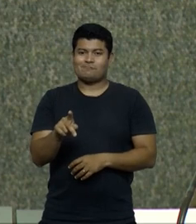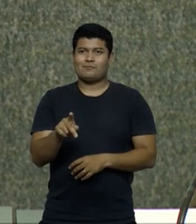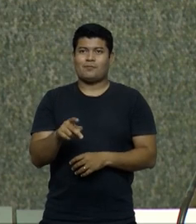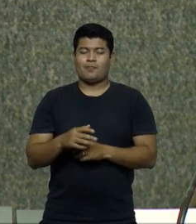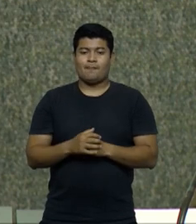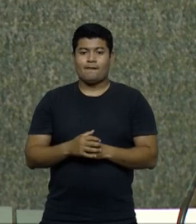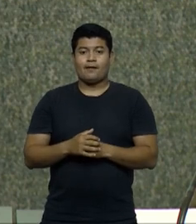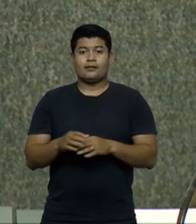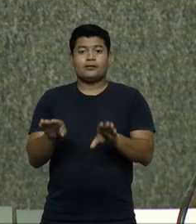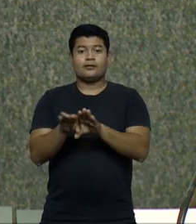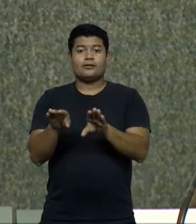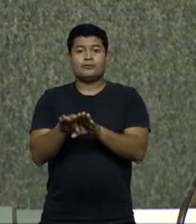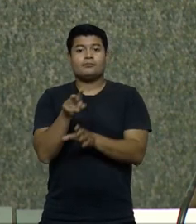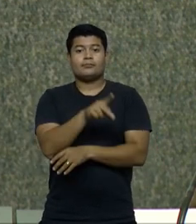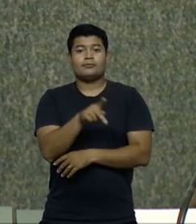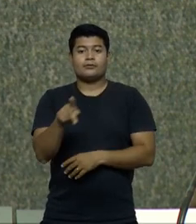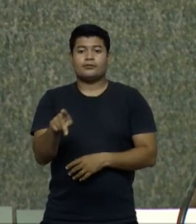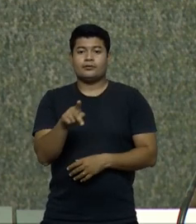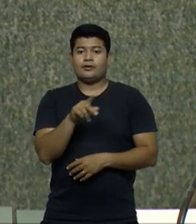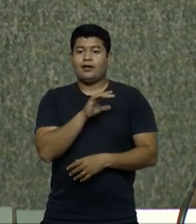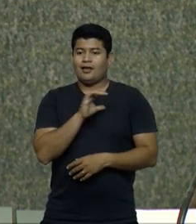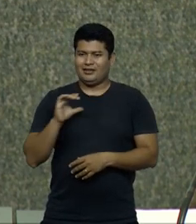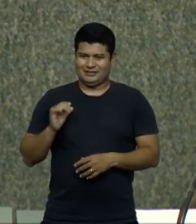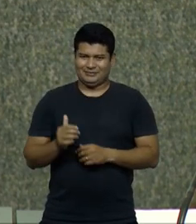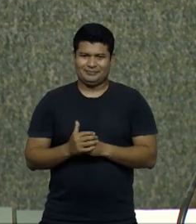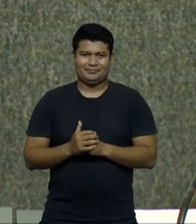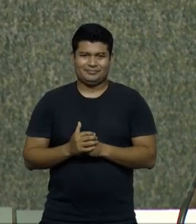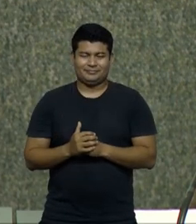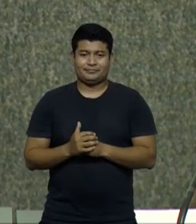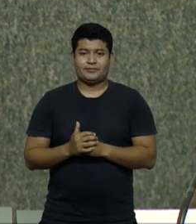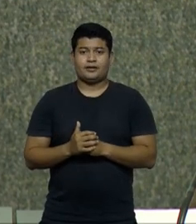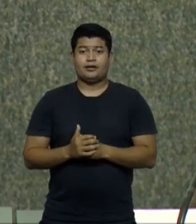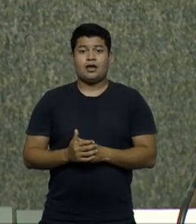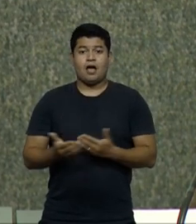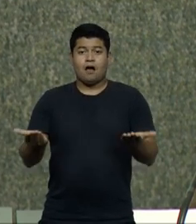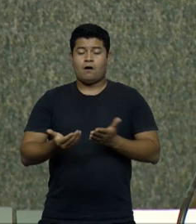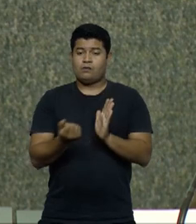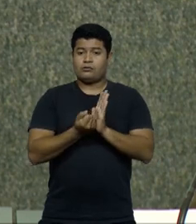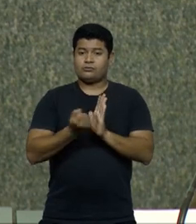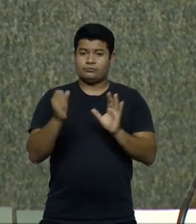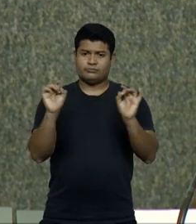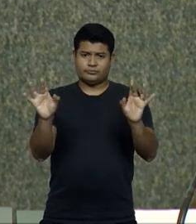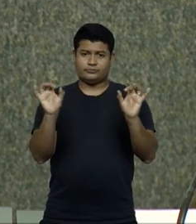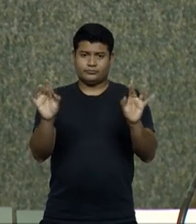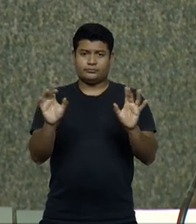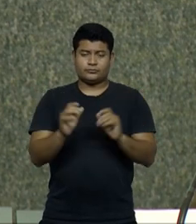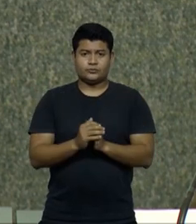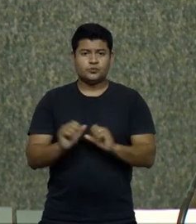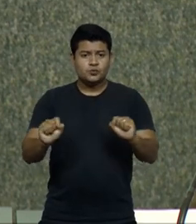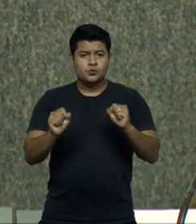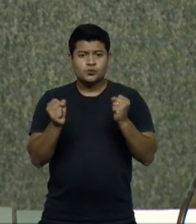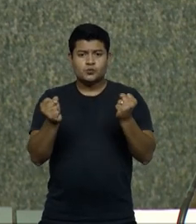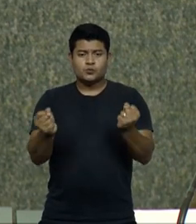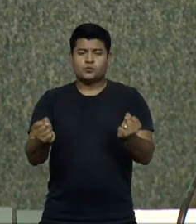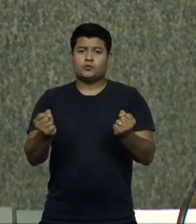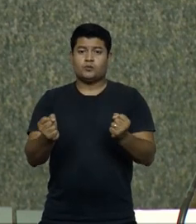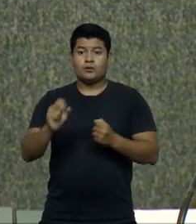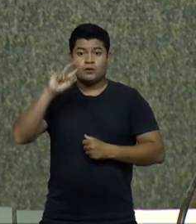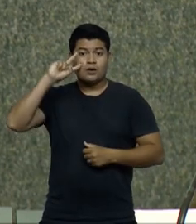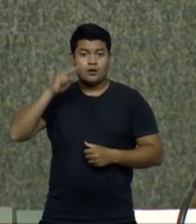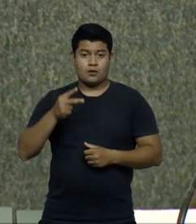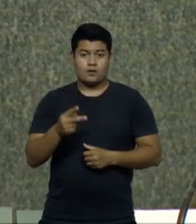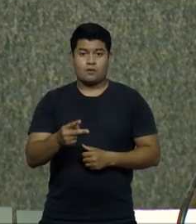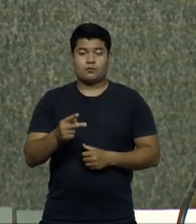temporários fazer um registro especial né do esforço e o reconhecimento